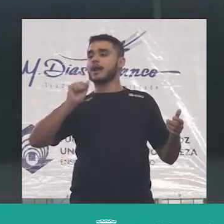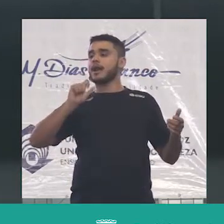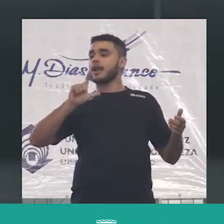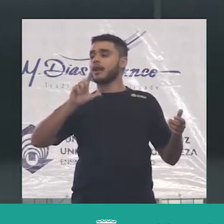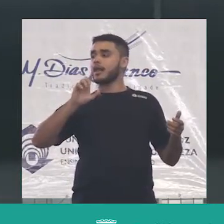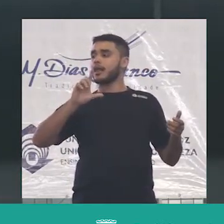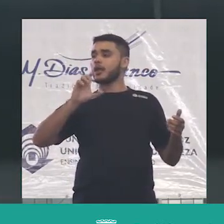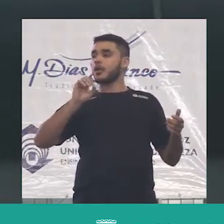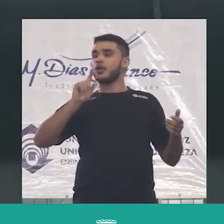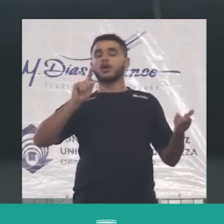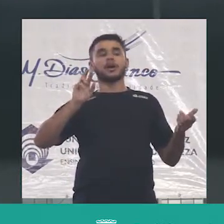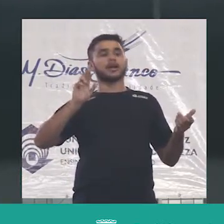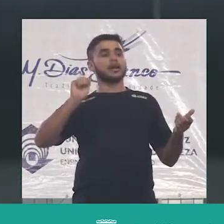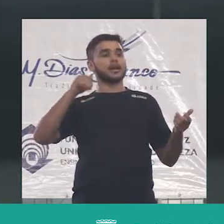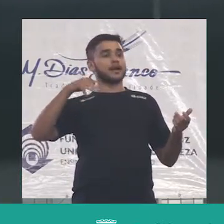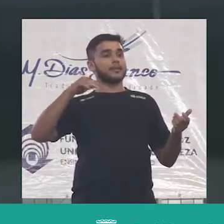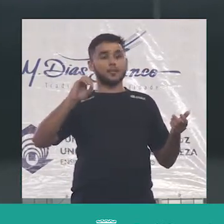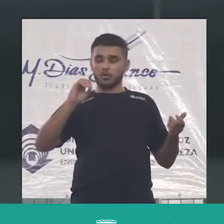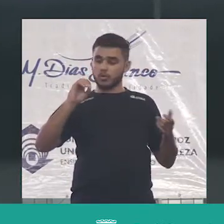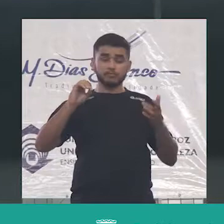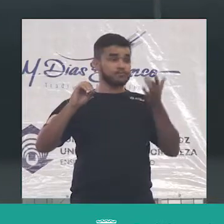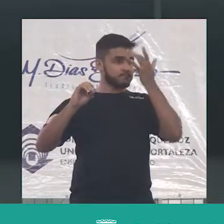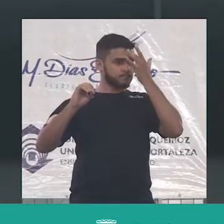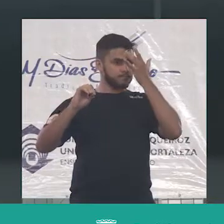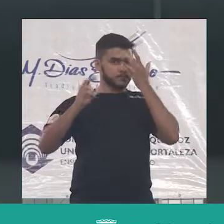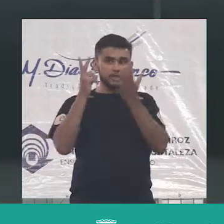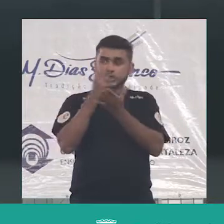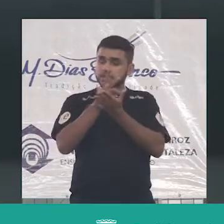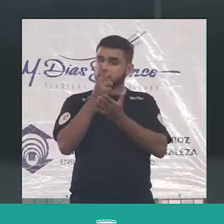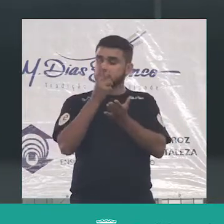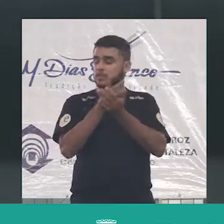paralelogramos. As laterais sempre serão o quê?